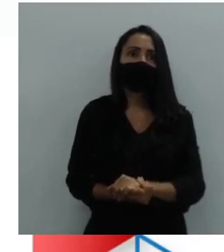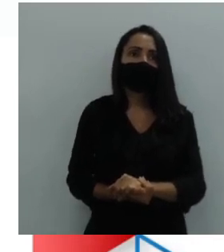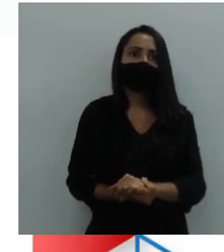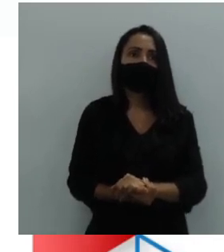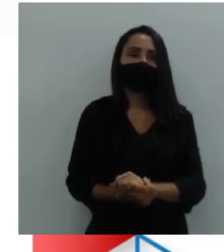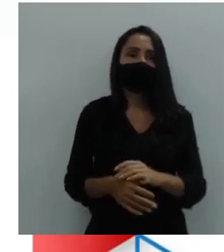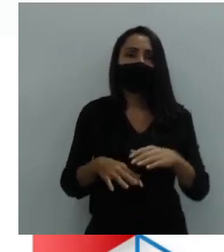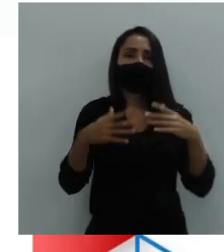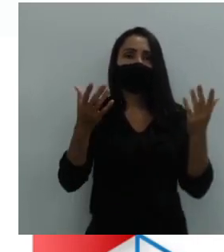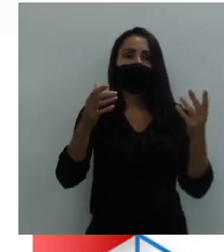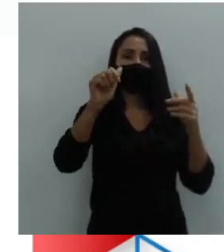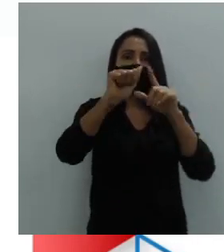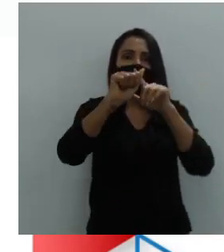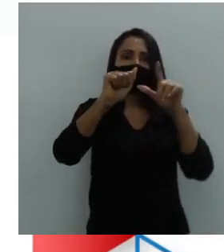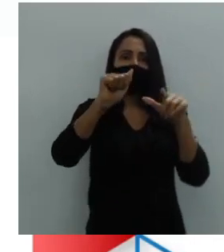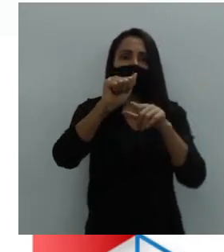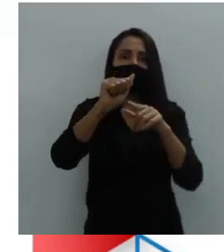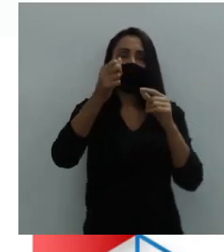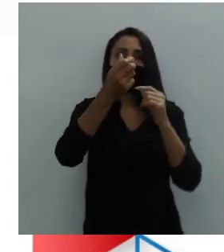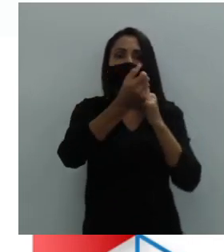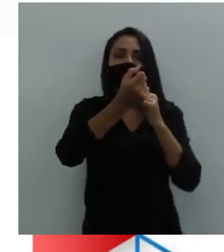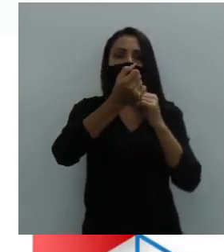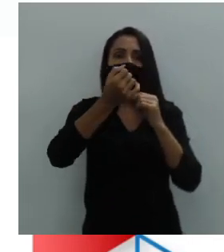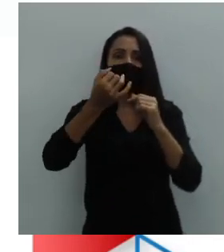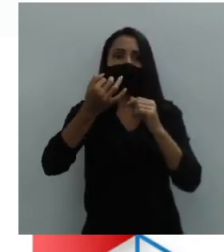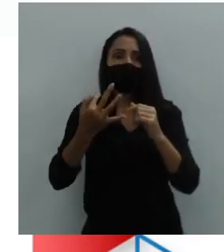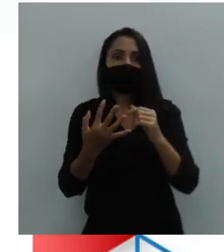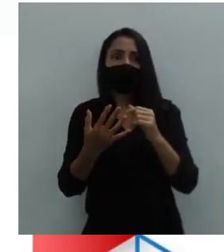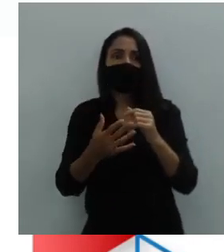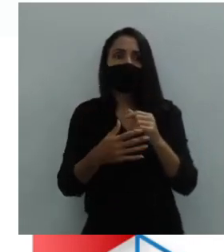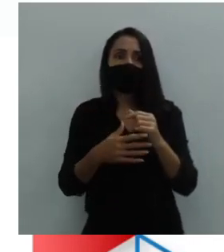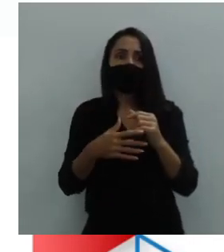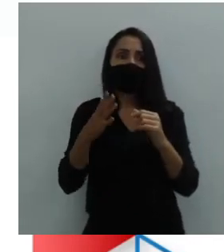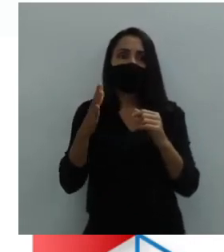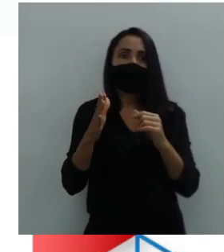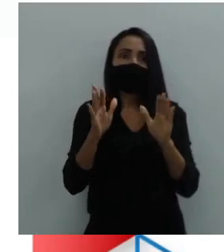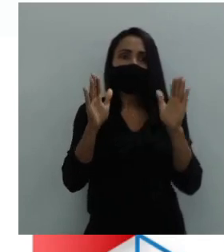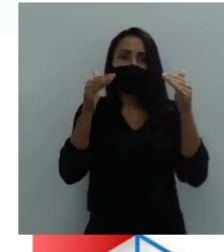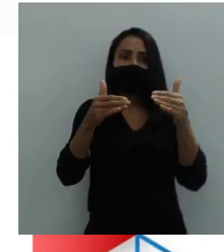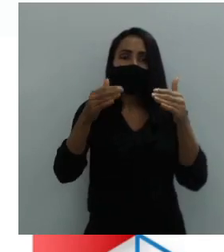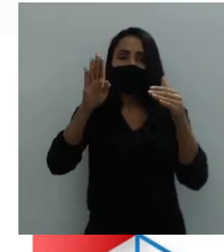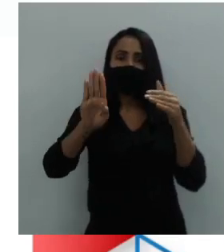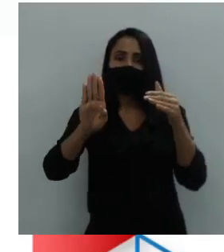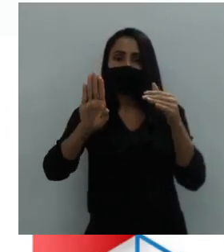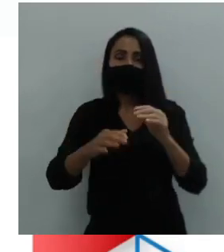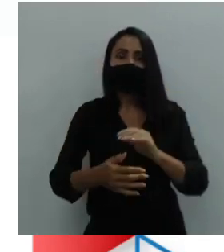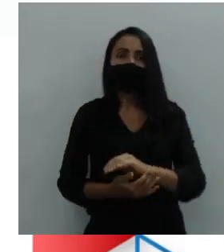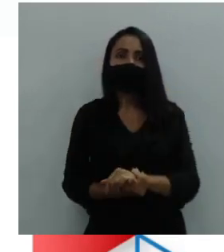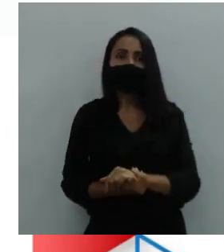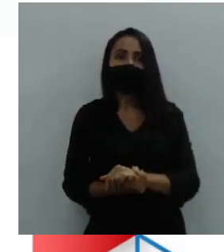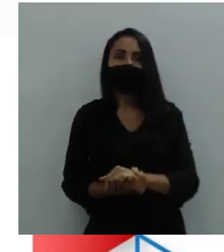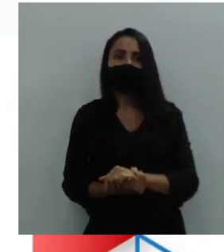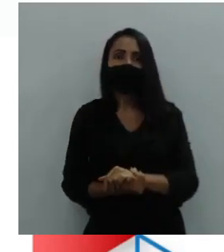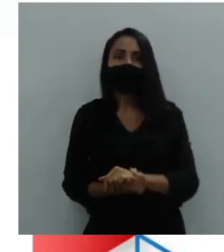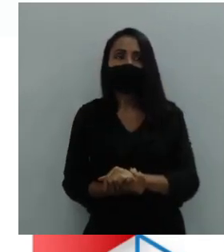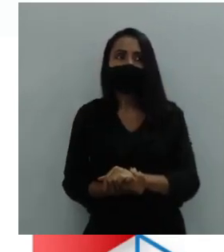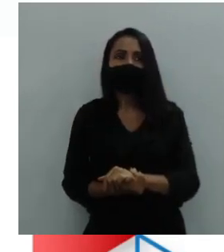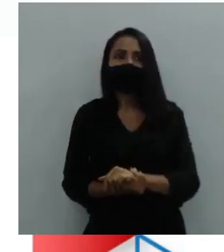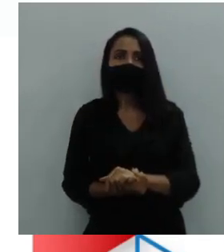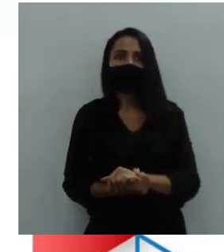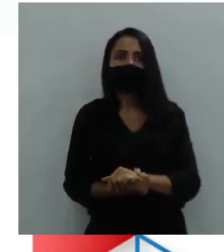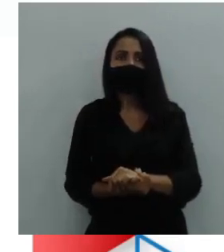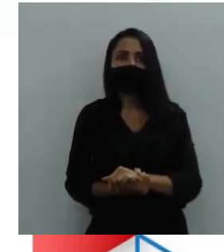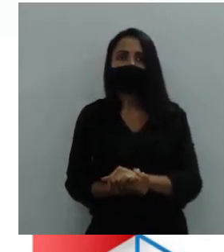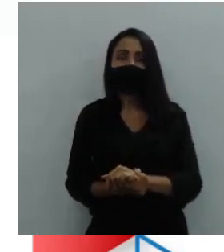foram ampliadas quantas vezes para a obtenção da figura B? Vamos medir então. Vamos olhar, vamos medir